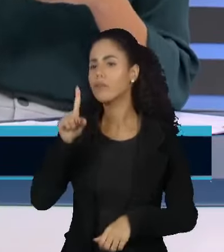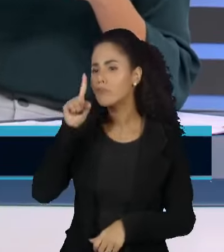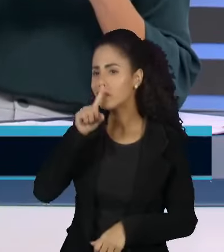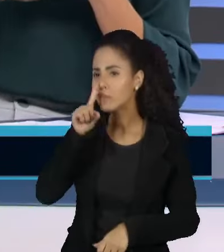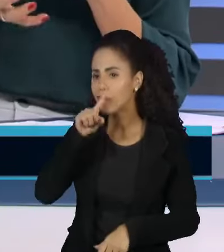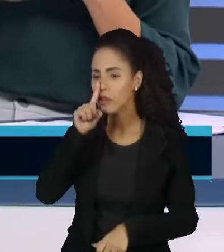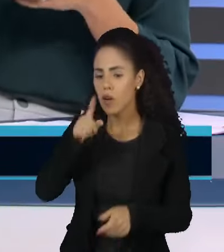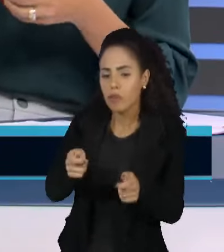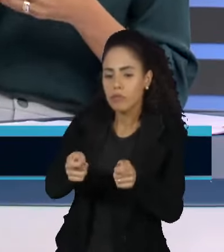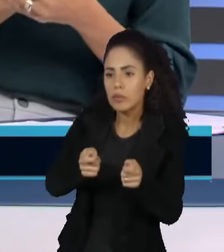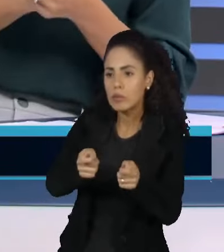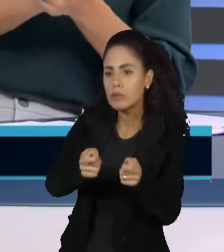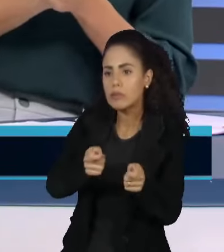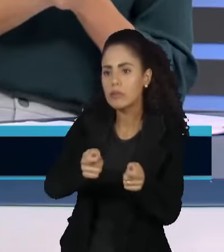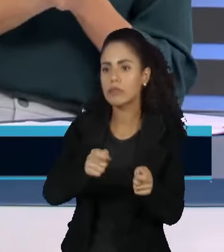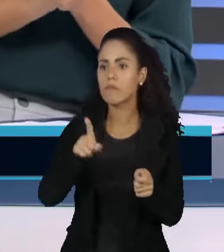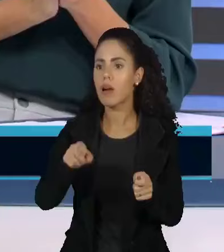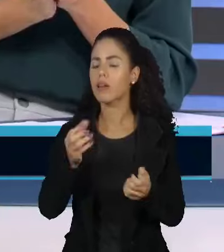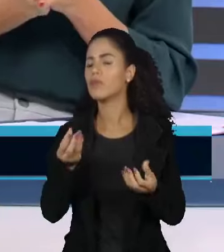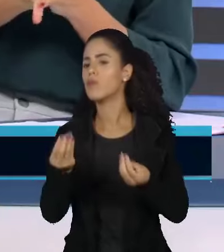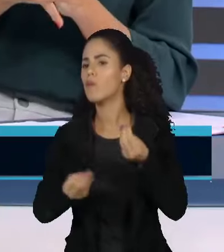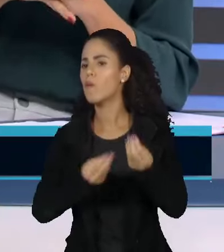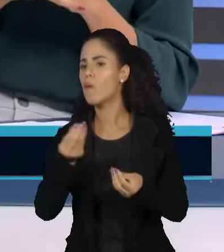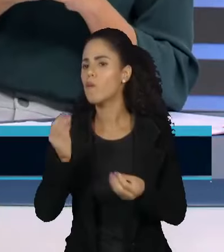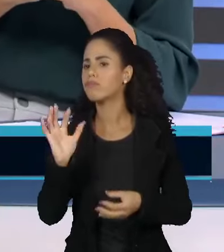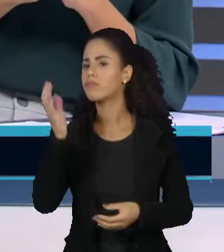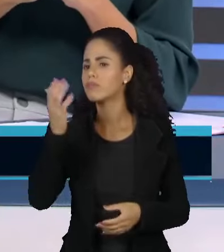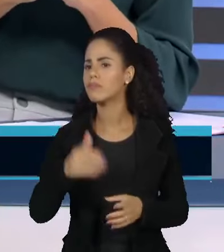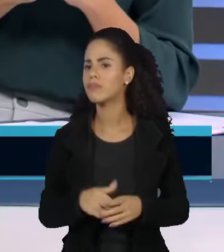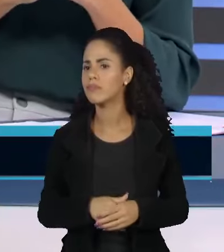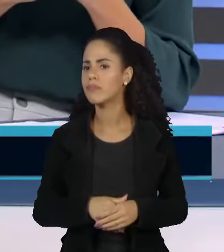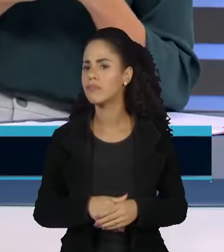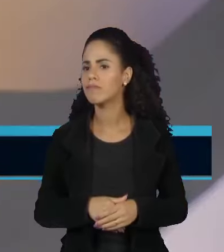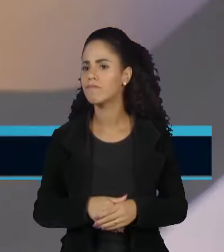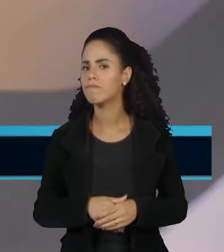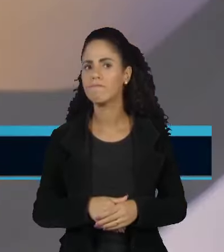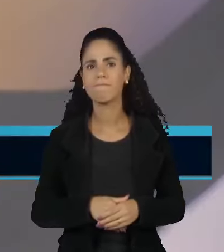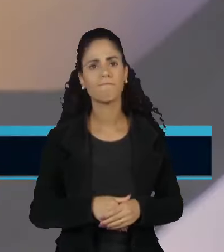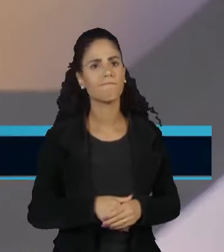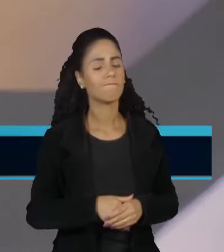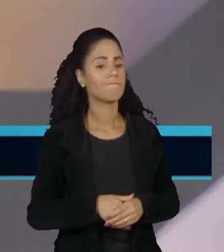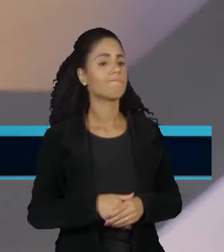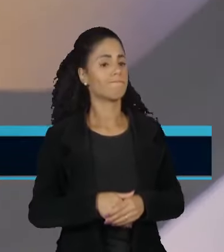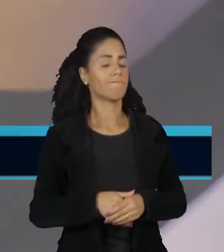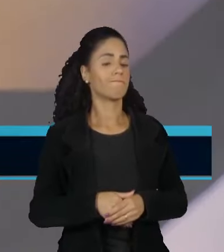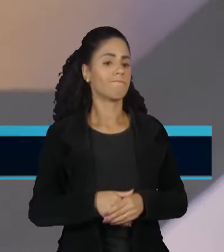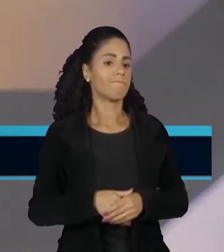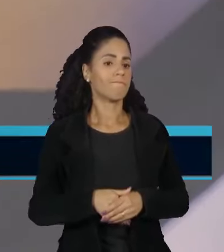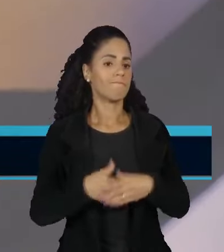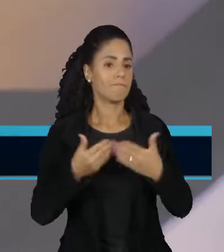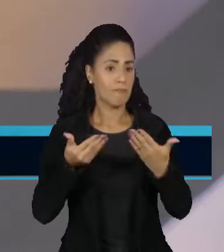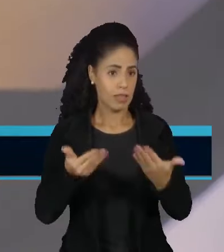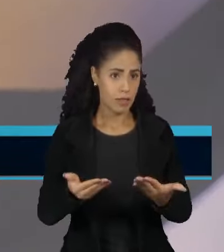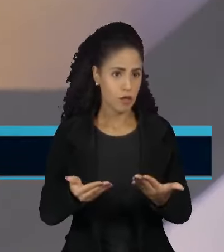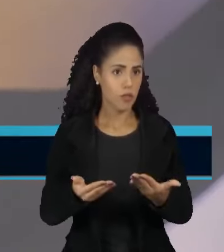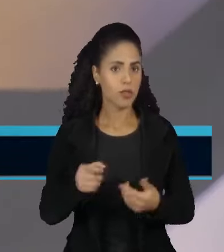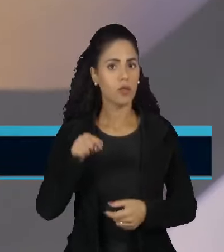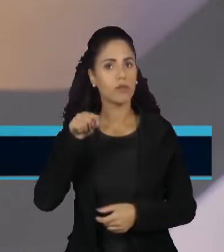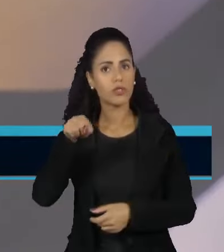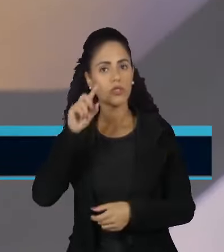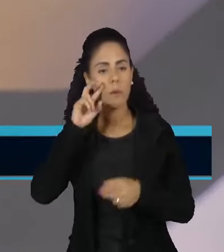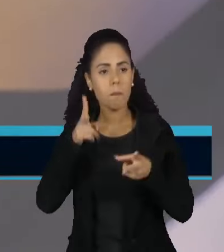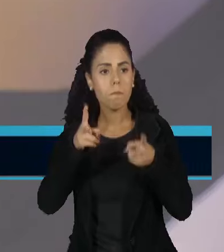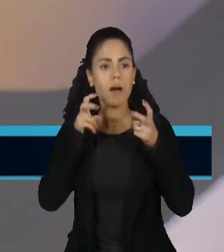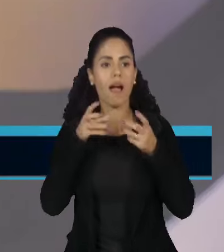controle da disseminação do mosquito transmissor da dengue? Não, eu acho que ele está